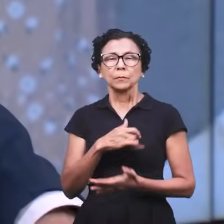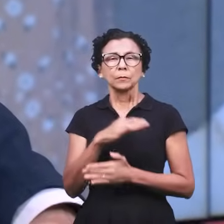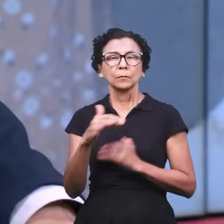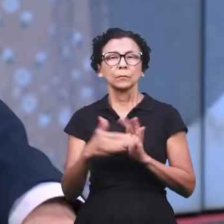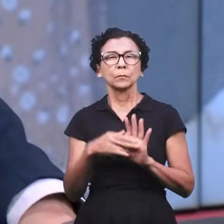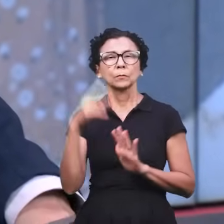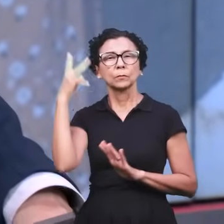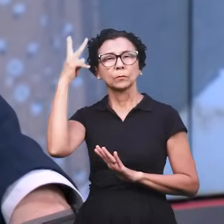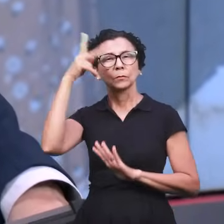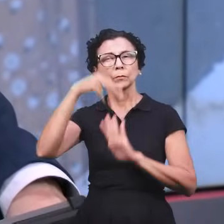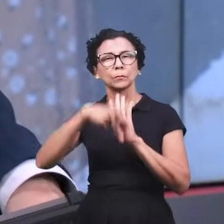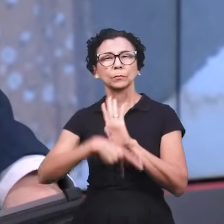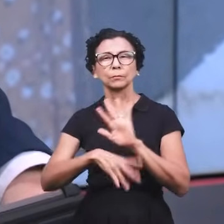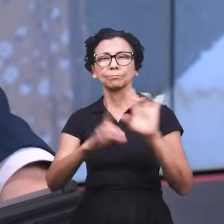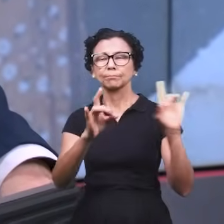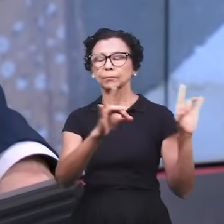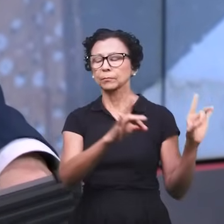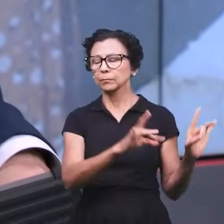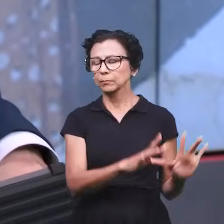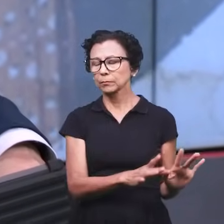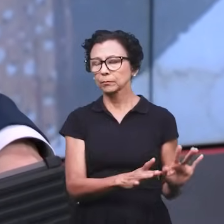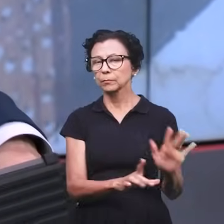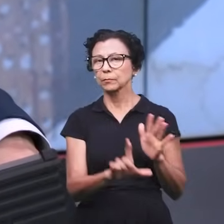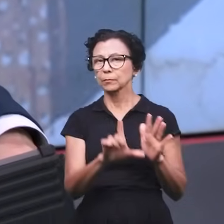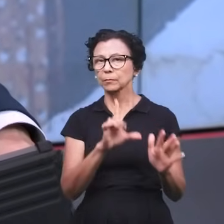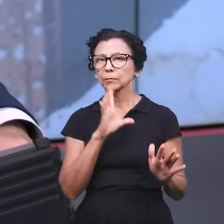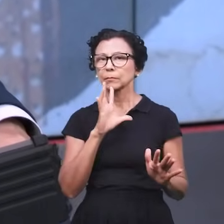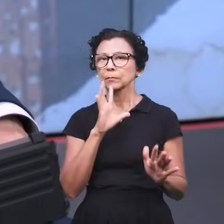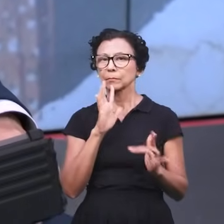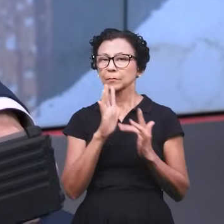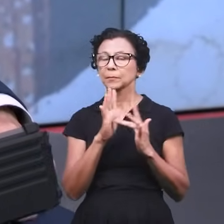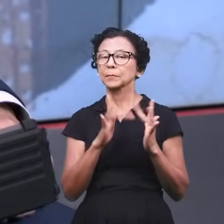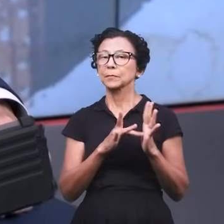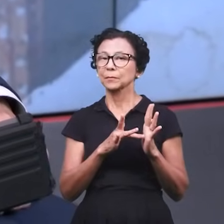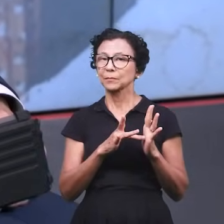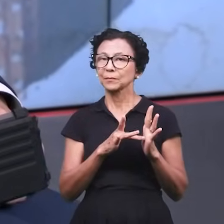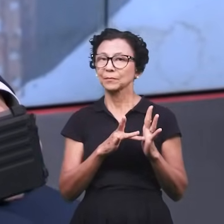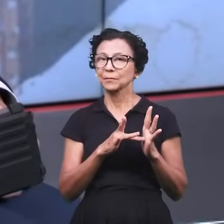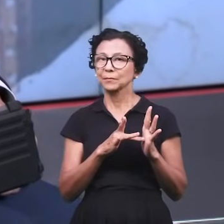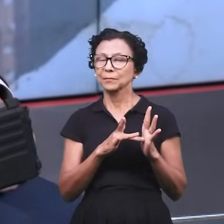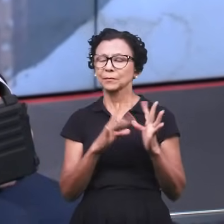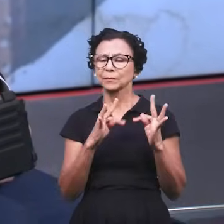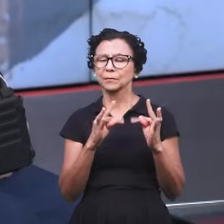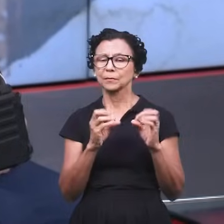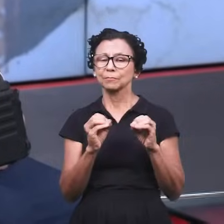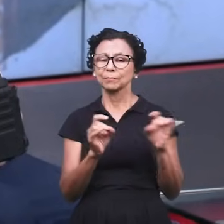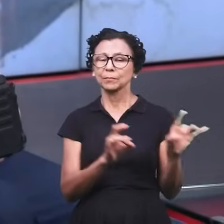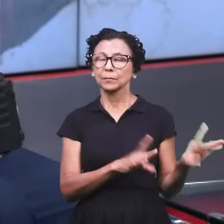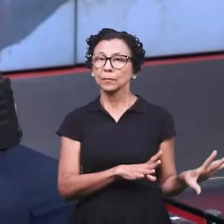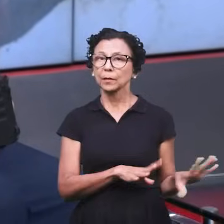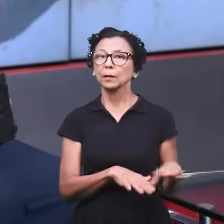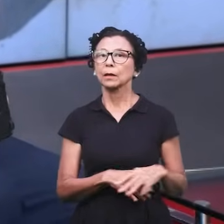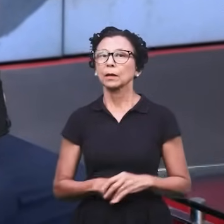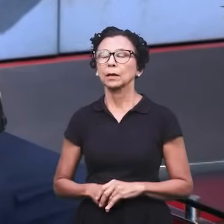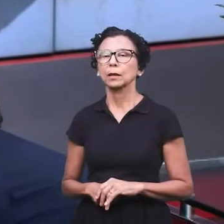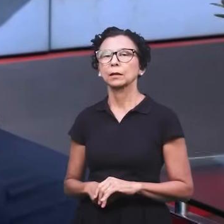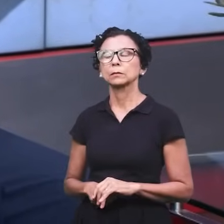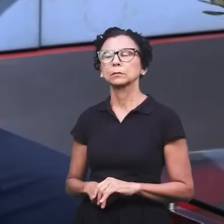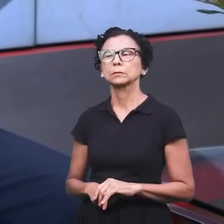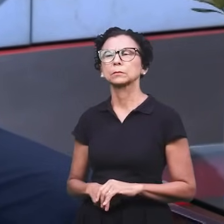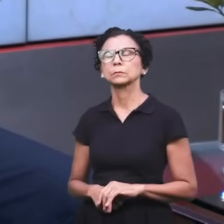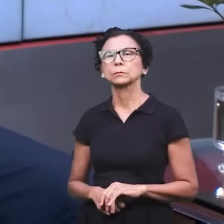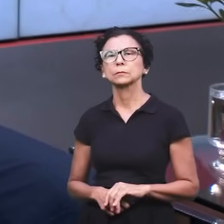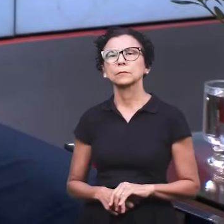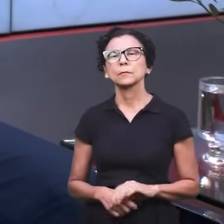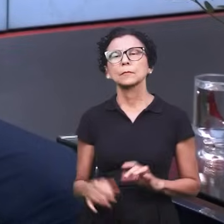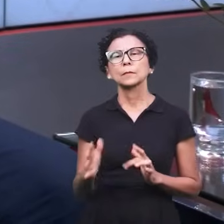os sonhos dele, que ele idealizou antes de conhecer Jesus, e o Senhor não escondeu dele, não. Quando ele se converteu, o Senhor